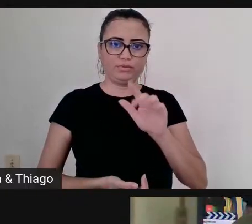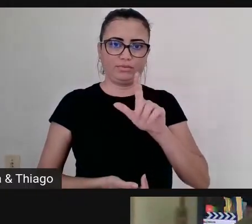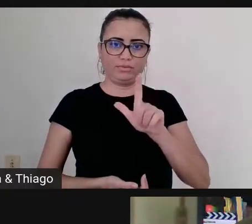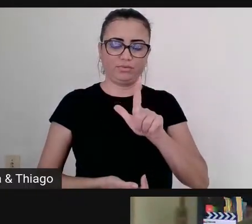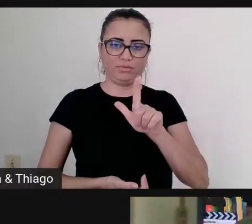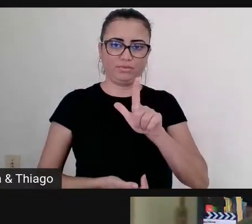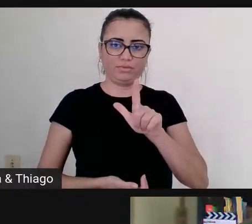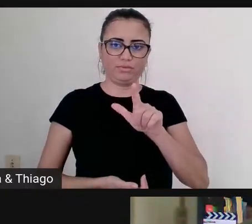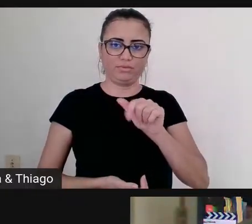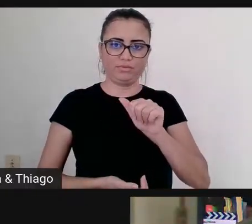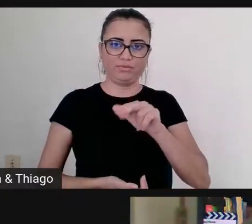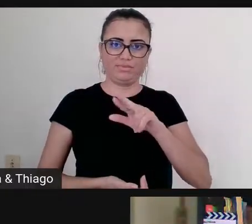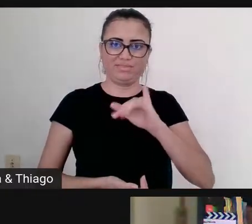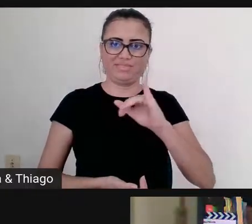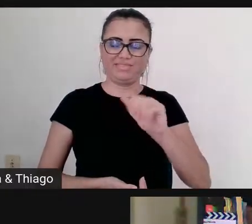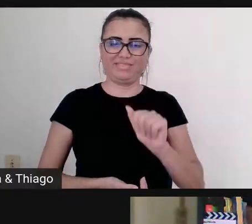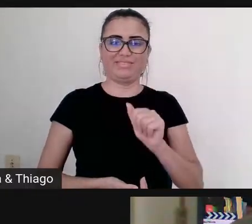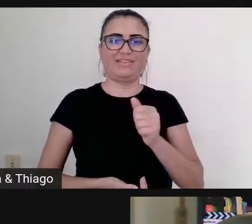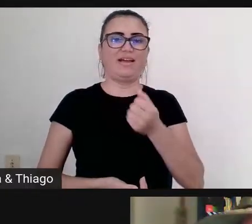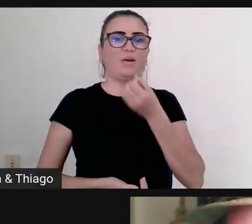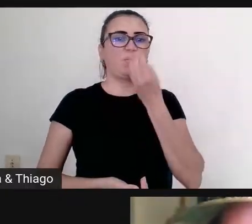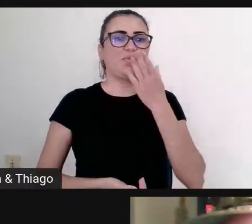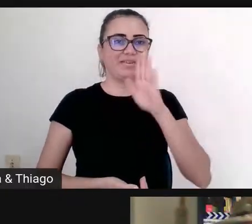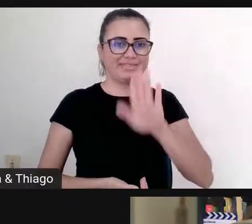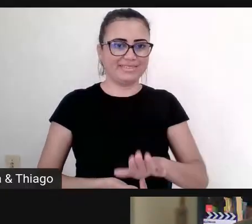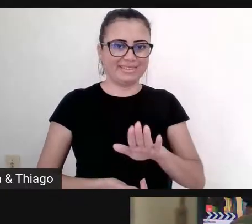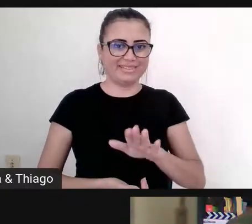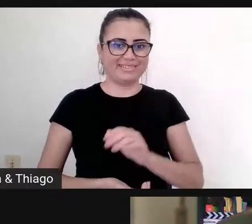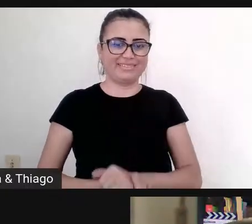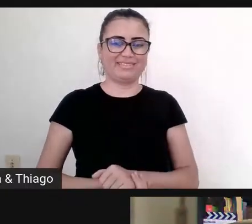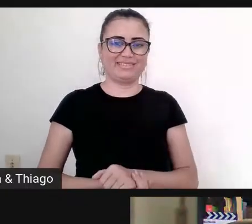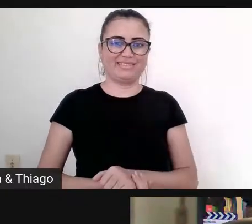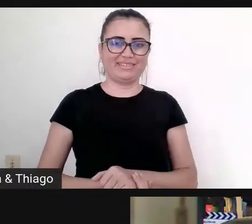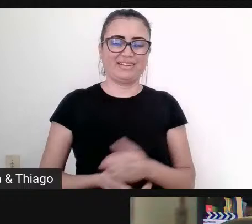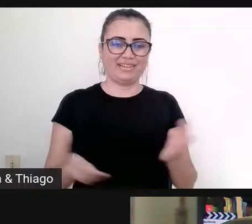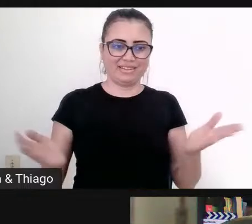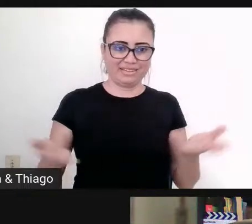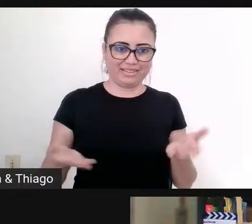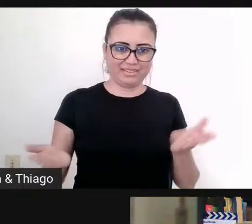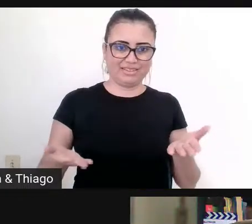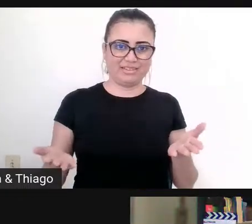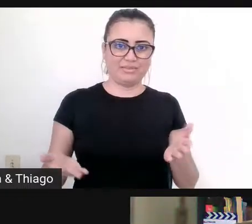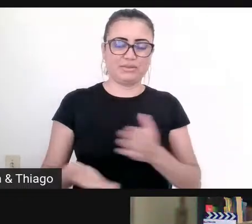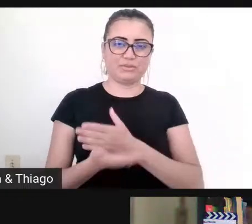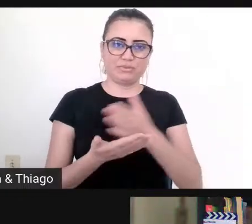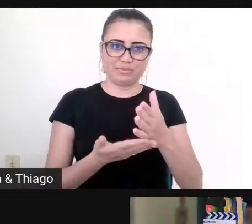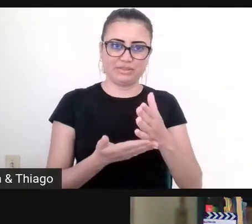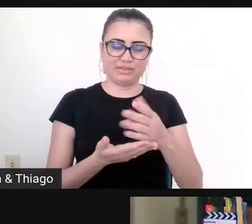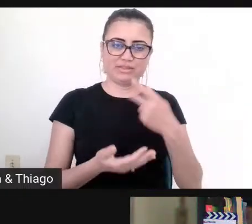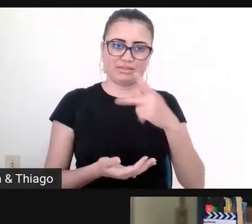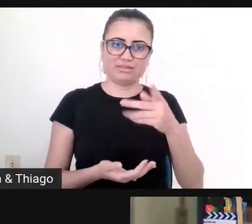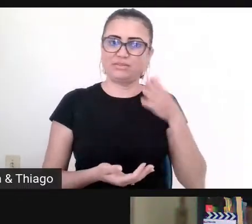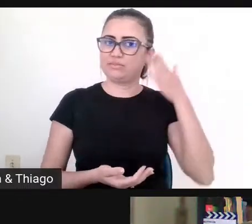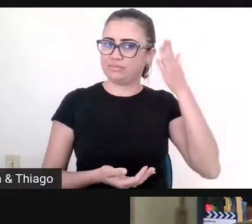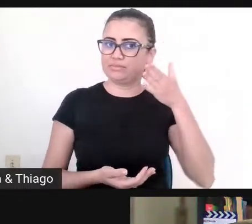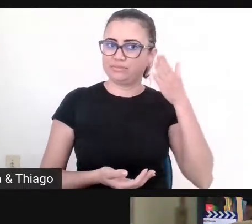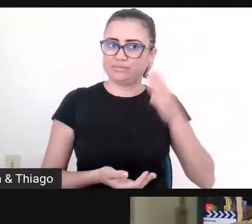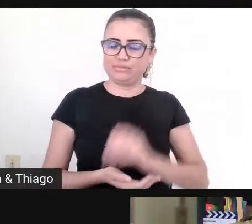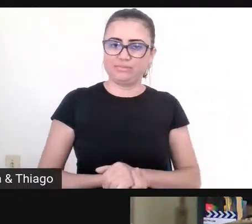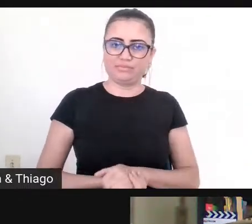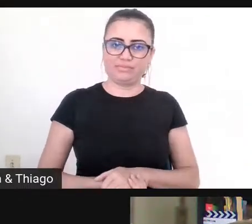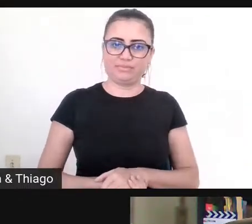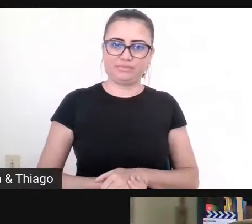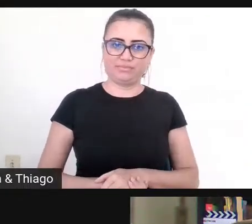Boa tarde, Larissa. Boa tarde. Bom, agora o senhor pode dar início à palestra. O tempo é